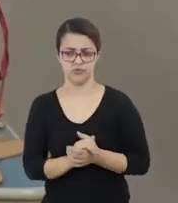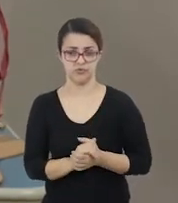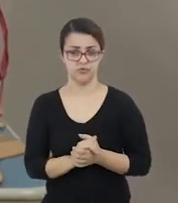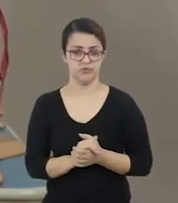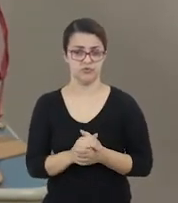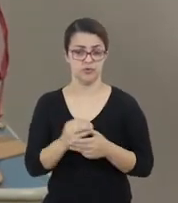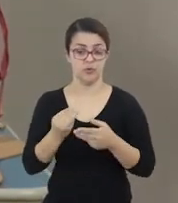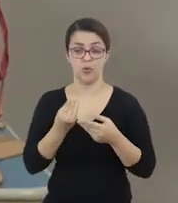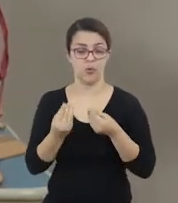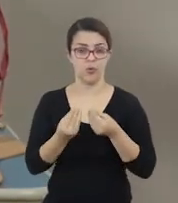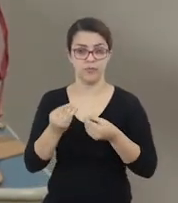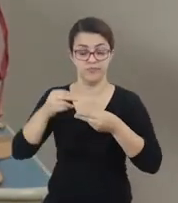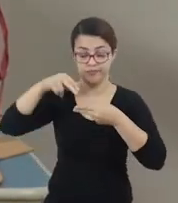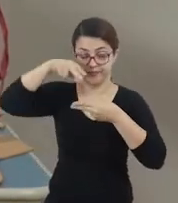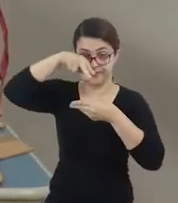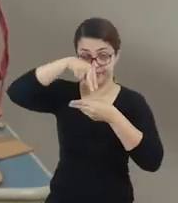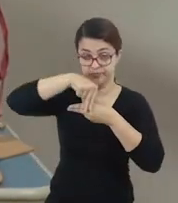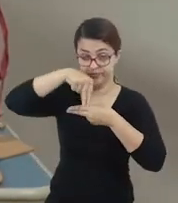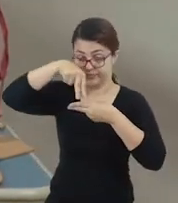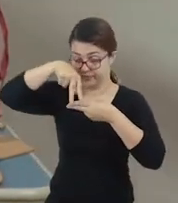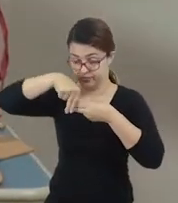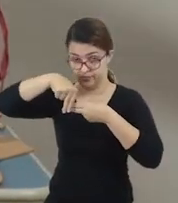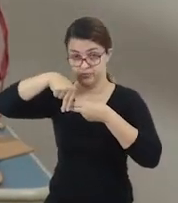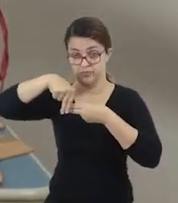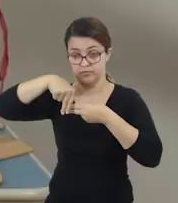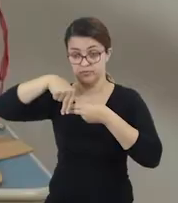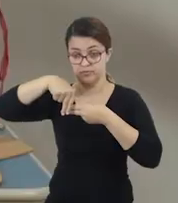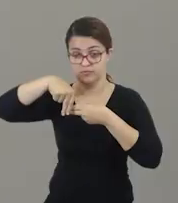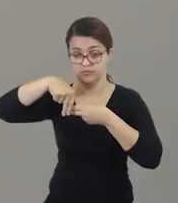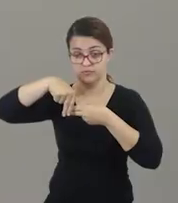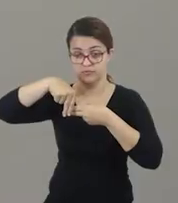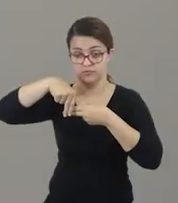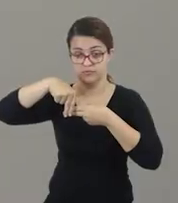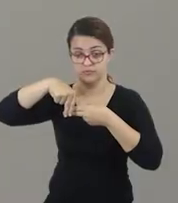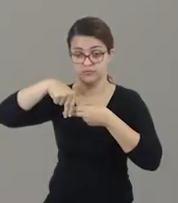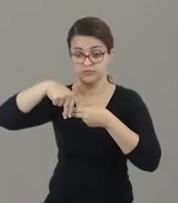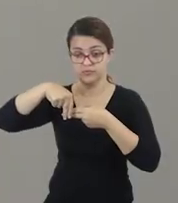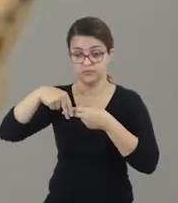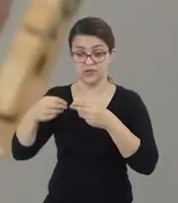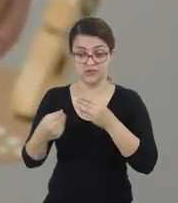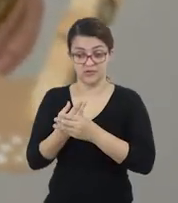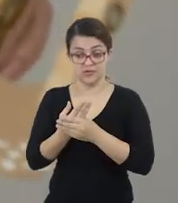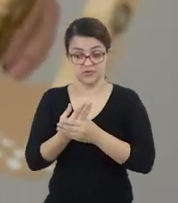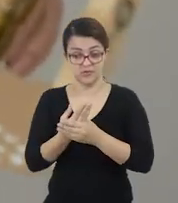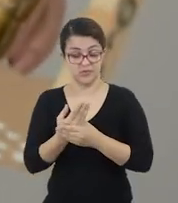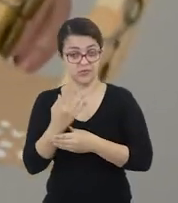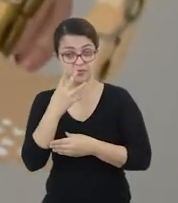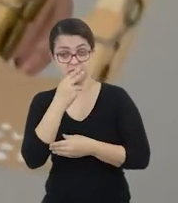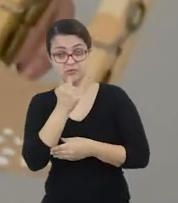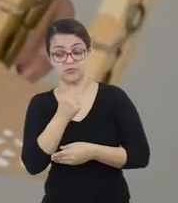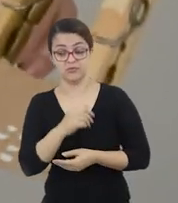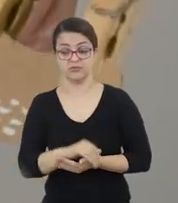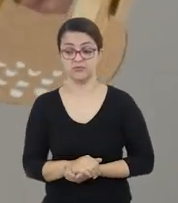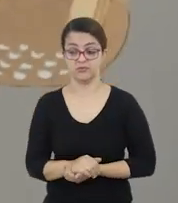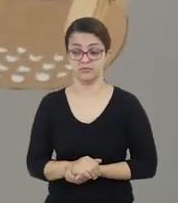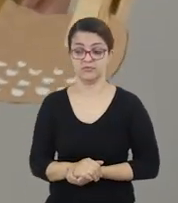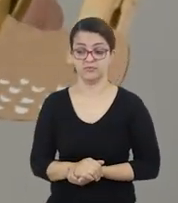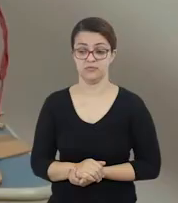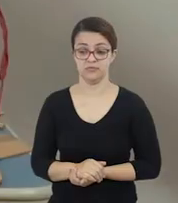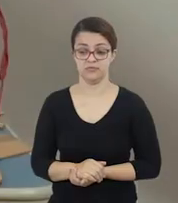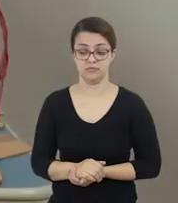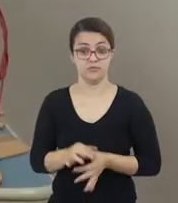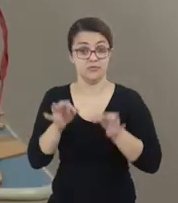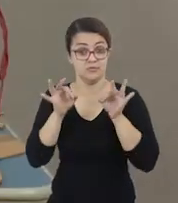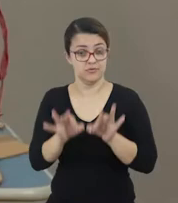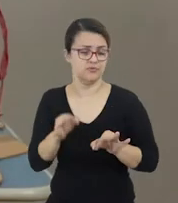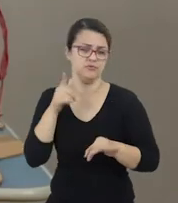dois pregadores vocês colocam. E ele se transforma nesse bichinho preguiça bonitinho assim. Tá bom?